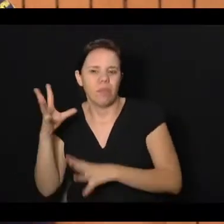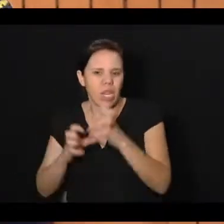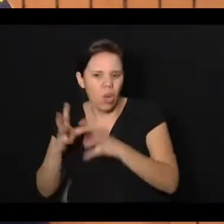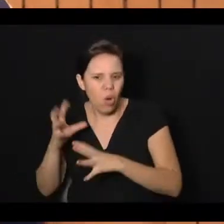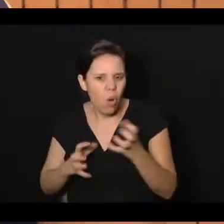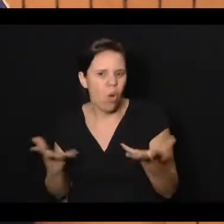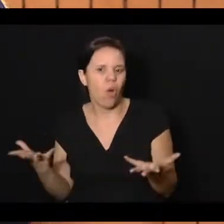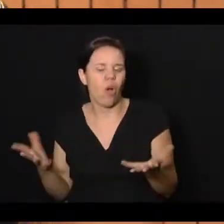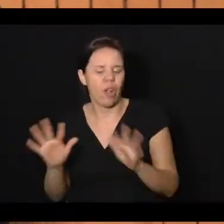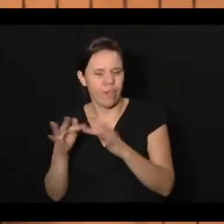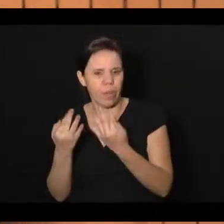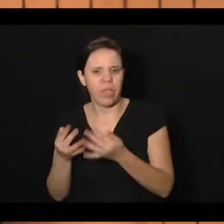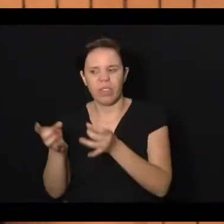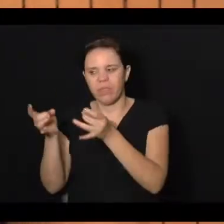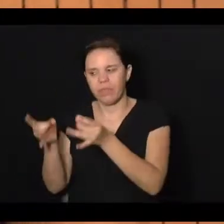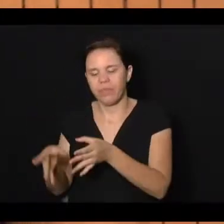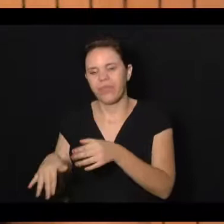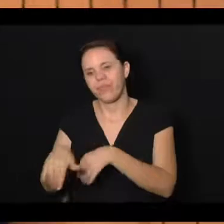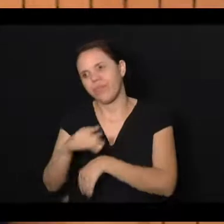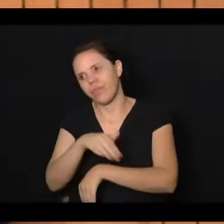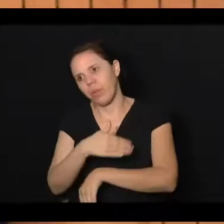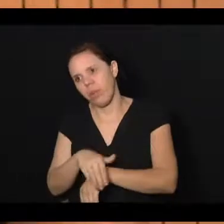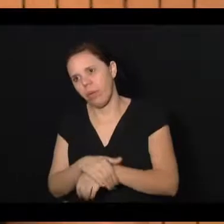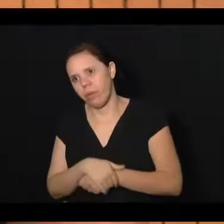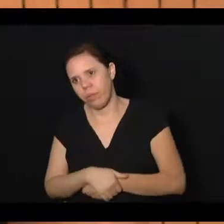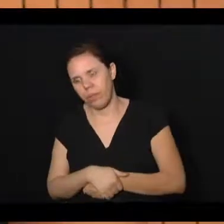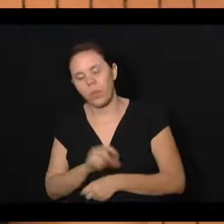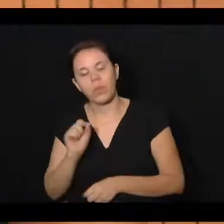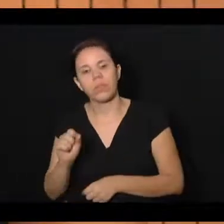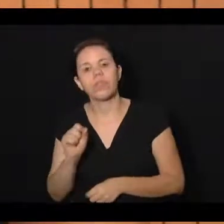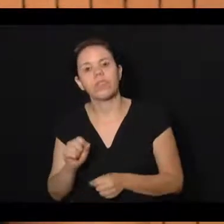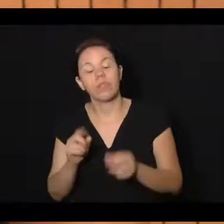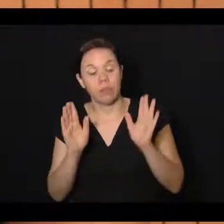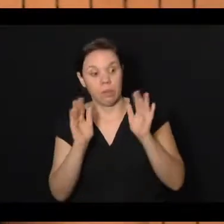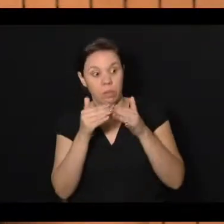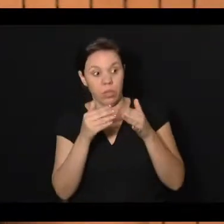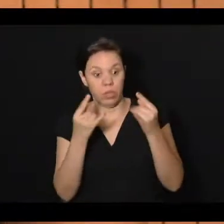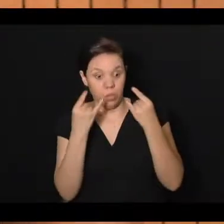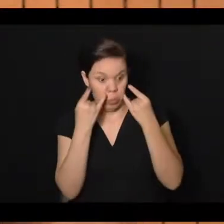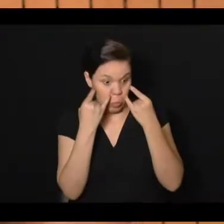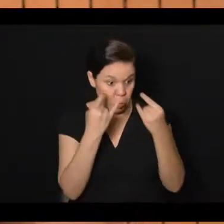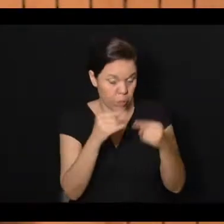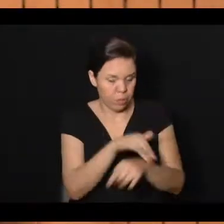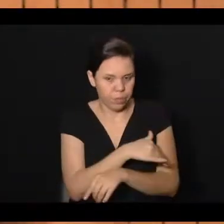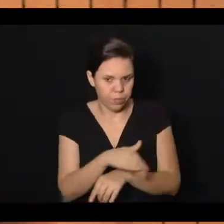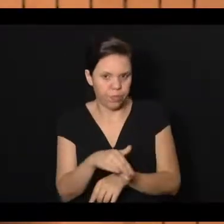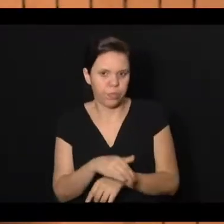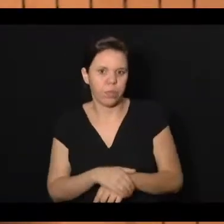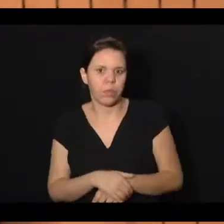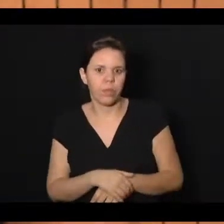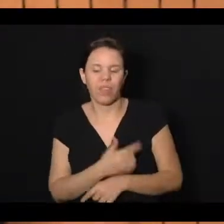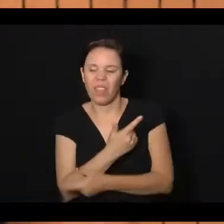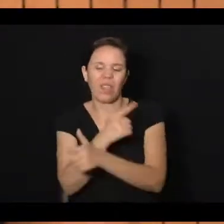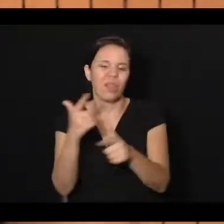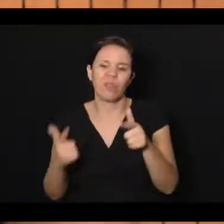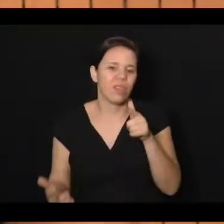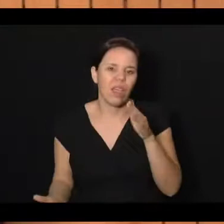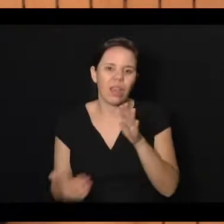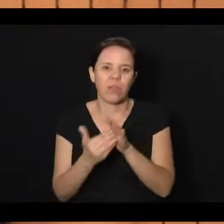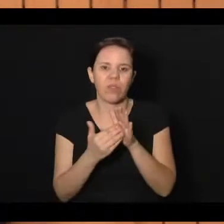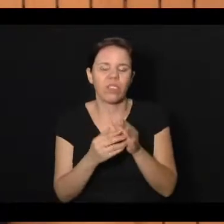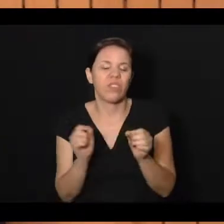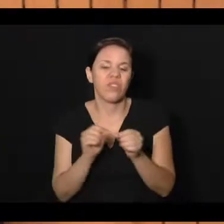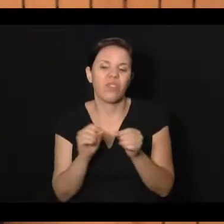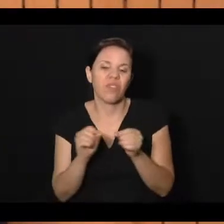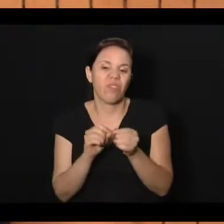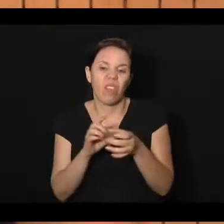pra rua e o que aprendi a rua o que aprendi essa pessoa rua é a ausência de limites muitas vezes a pessoa faz o que